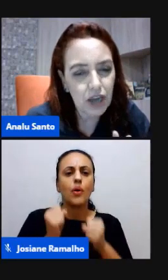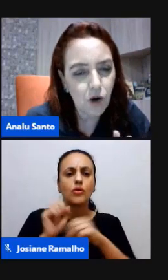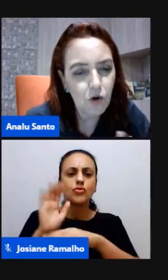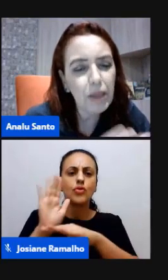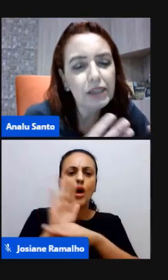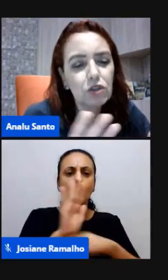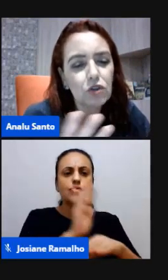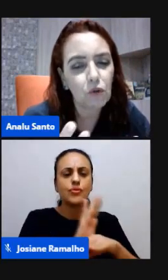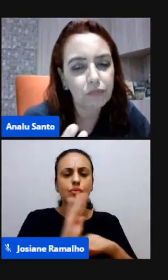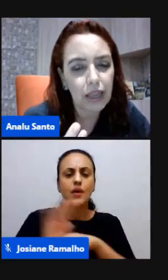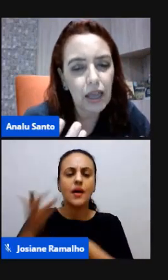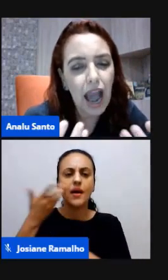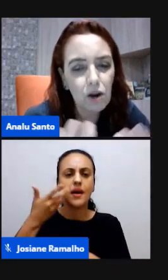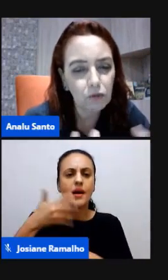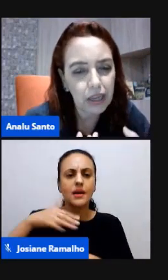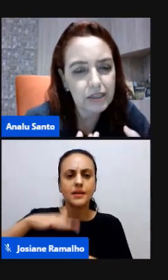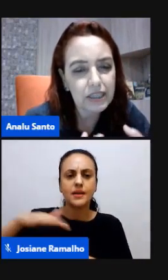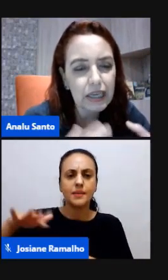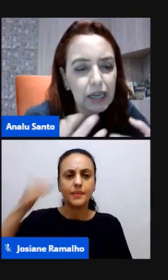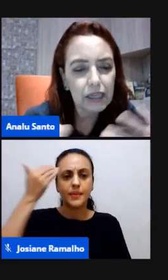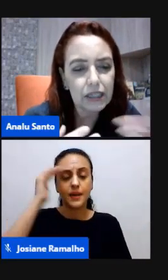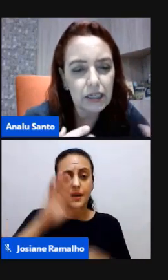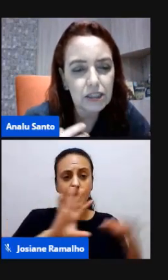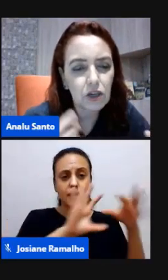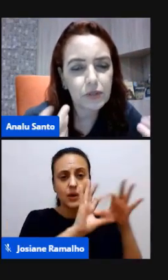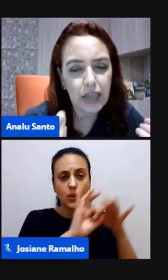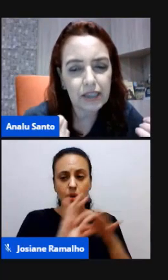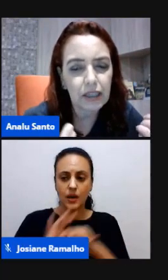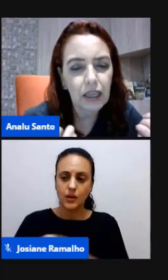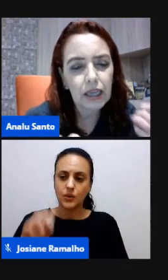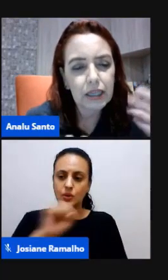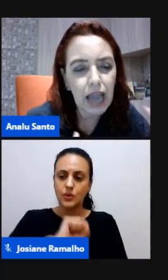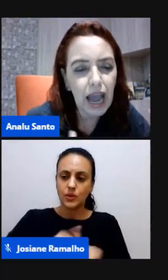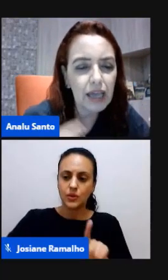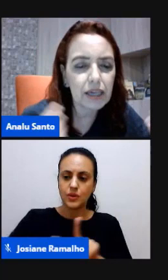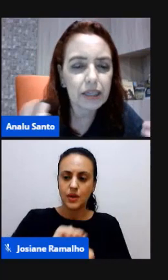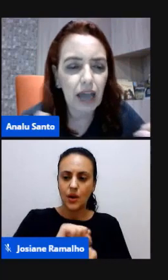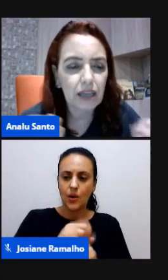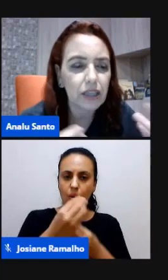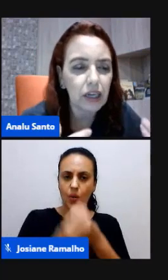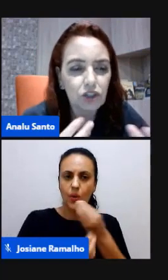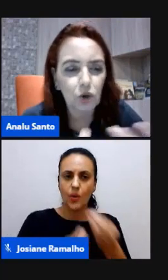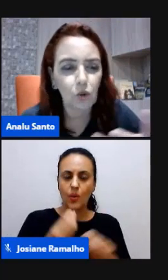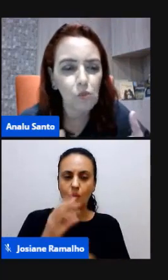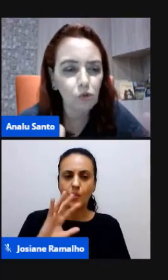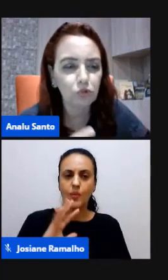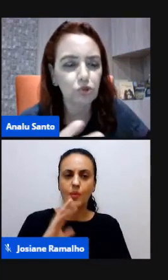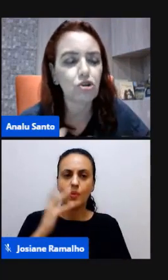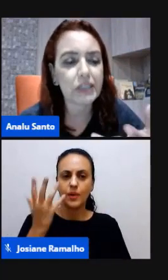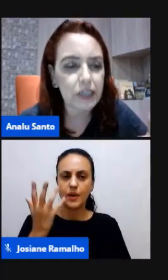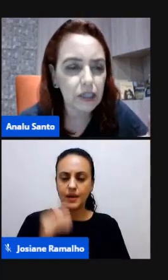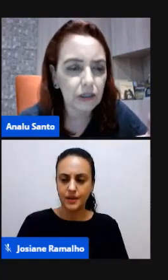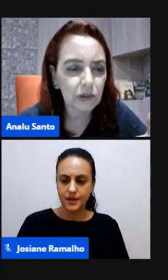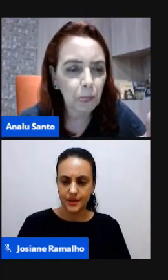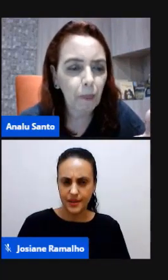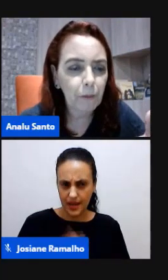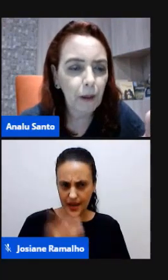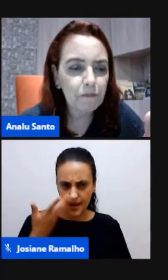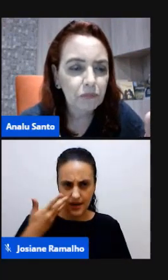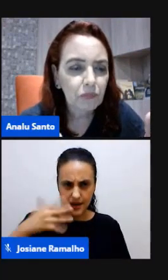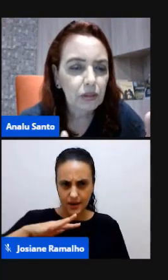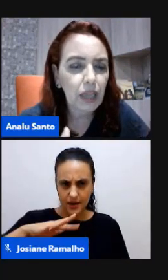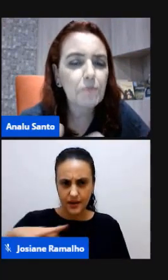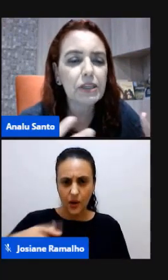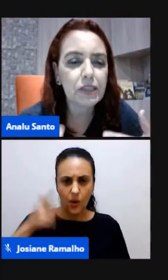contexto social? Como é que isso acontece? Será que a criança consegue criar, recriar, interagir com o mundo sozinha?